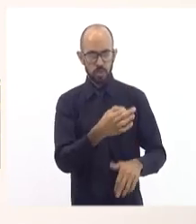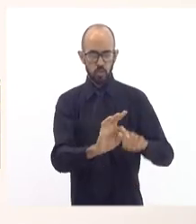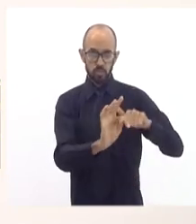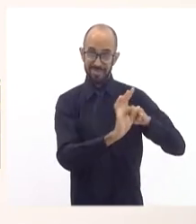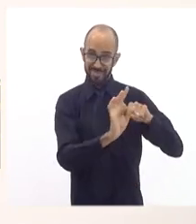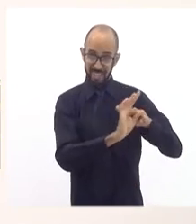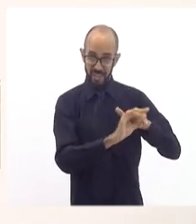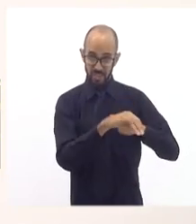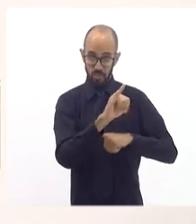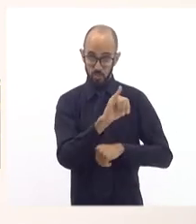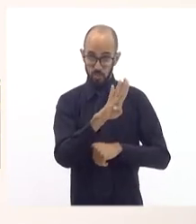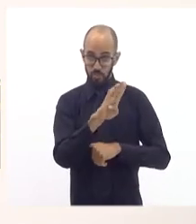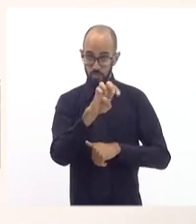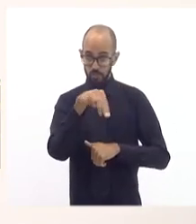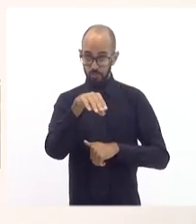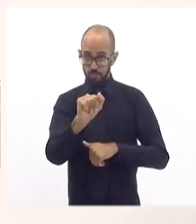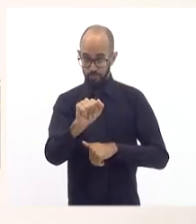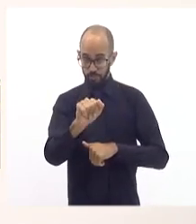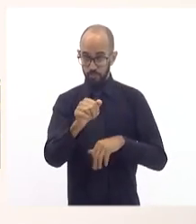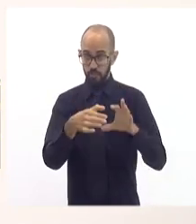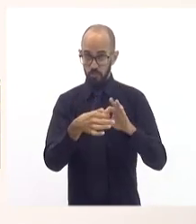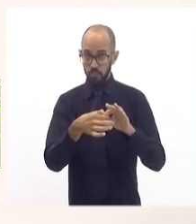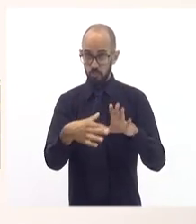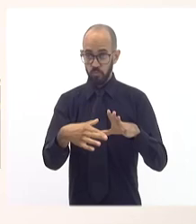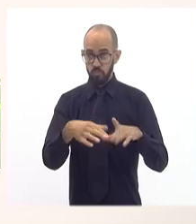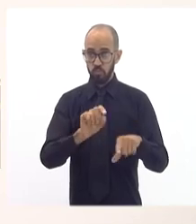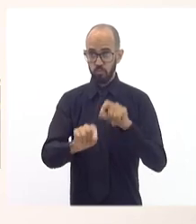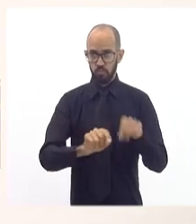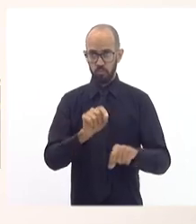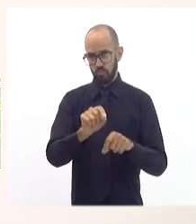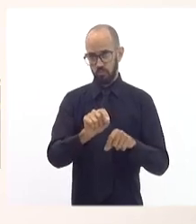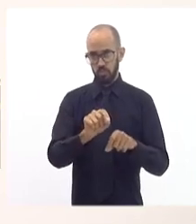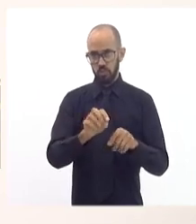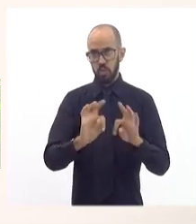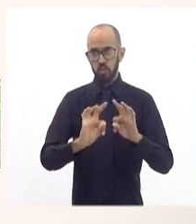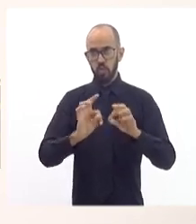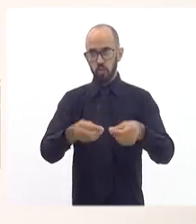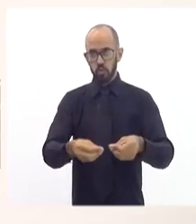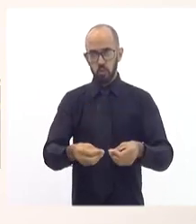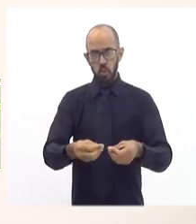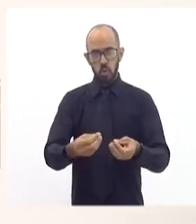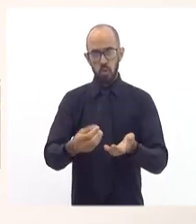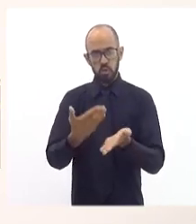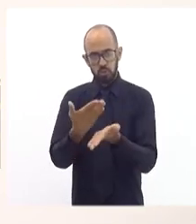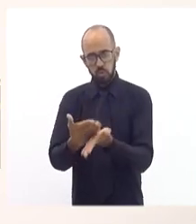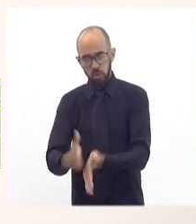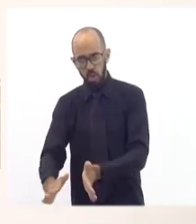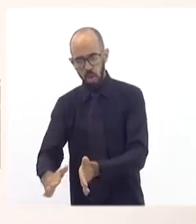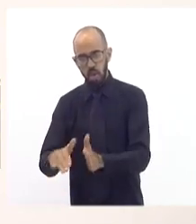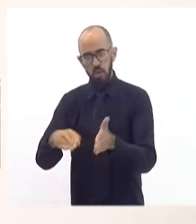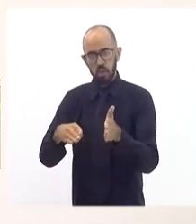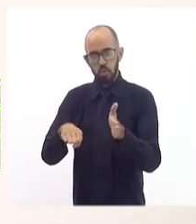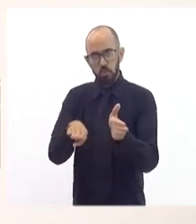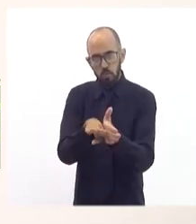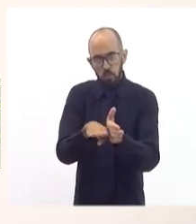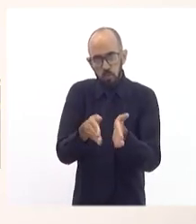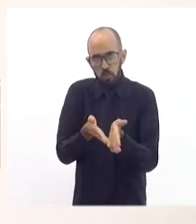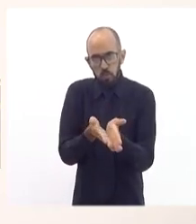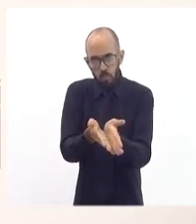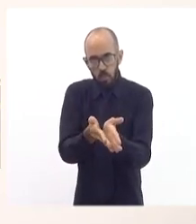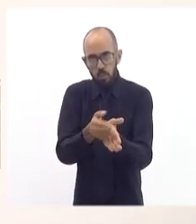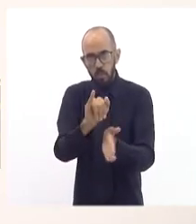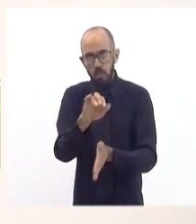do Ibama Lucinha autorizou que todos os dejetos da dragagem do porto que Obama disse que